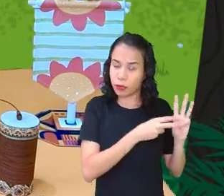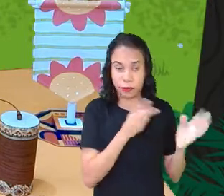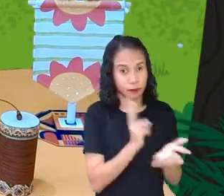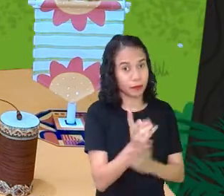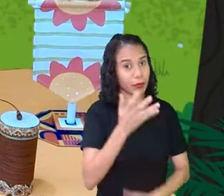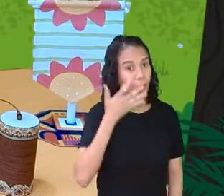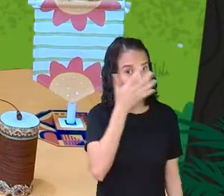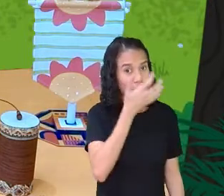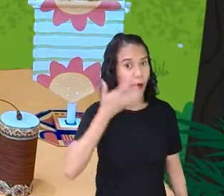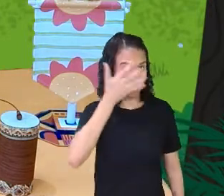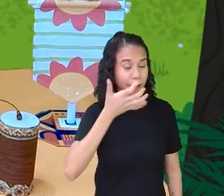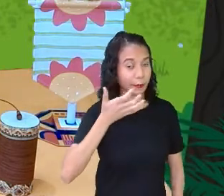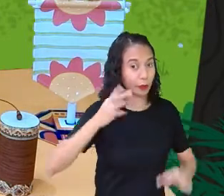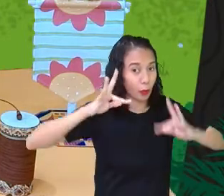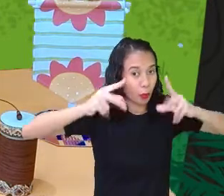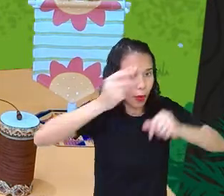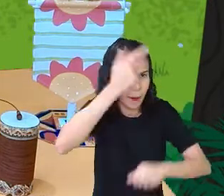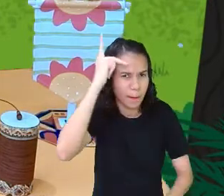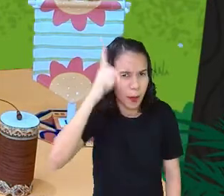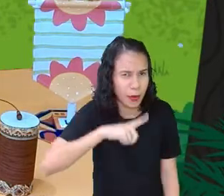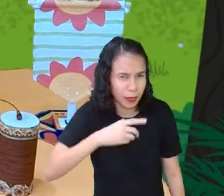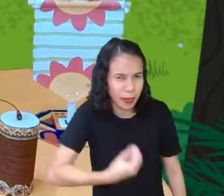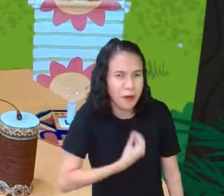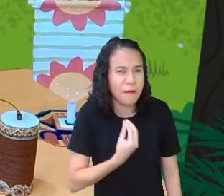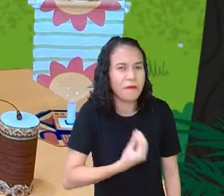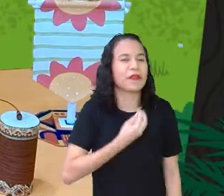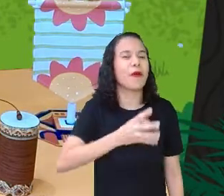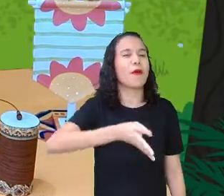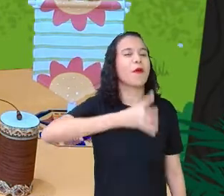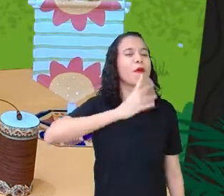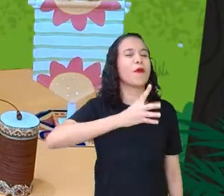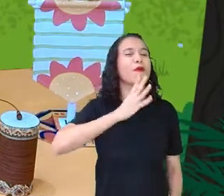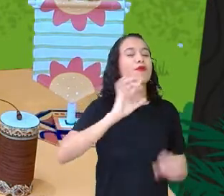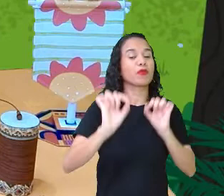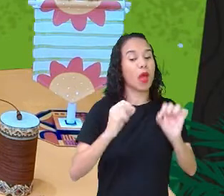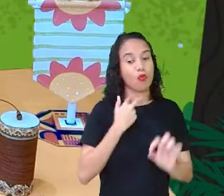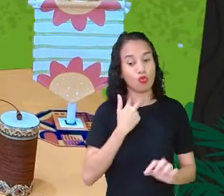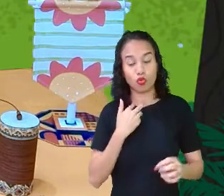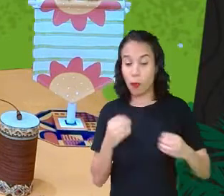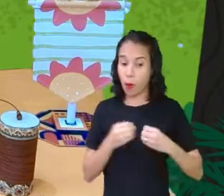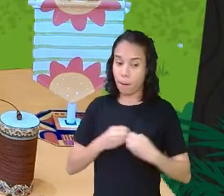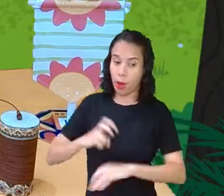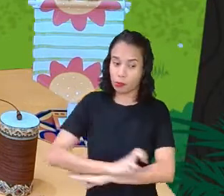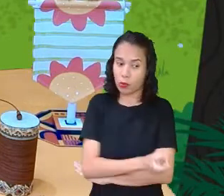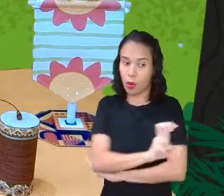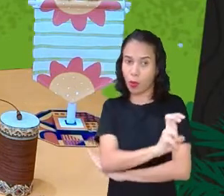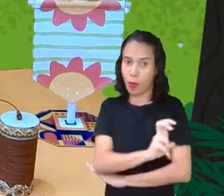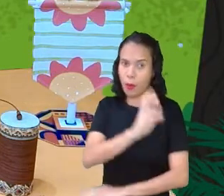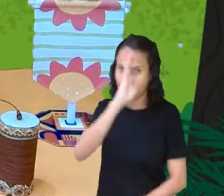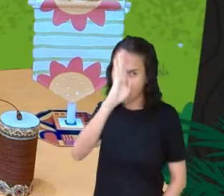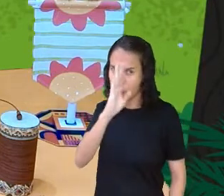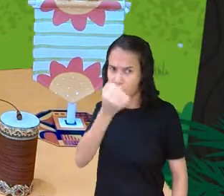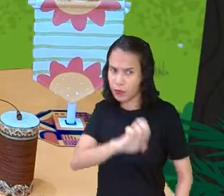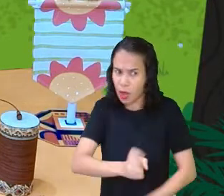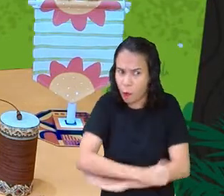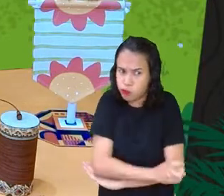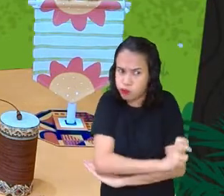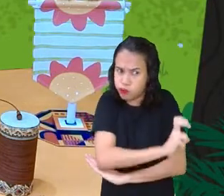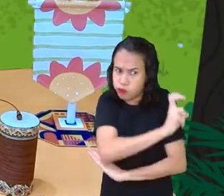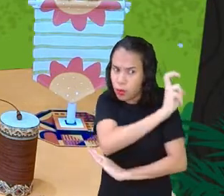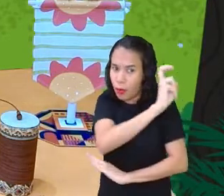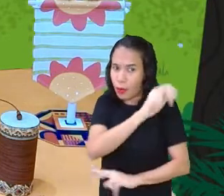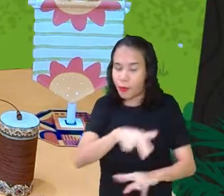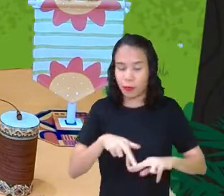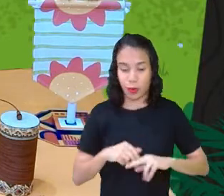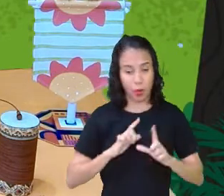música. Todos eles que viviam nessa aldeia sabiam que não podia chegar perto dela, principalmente quando ela balançava o chocalho.